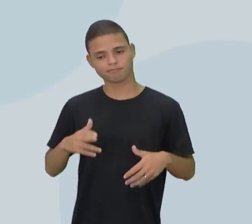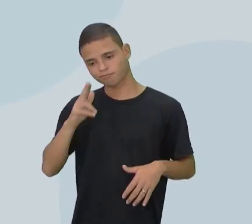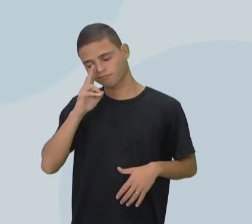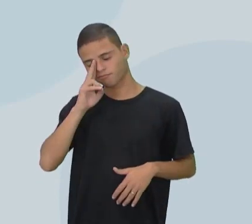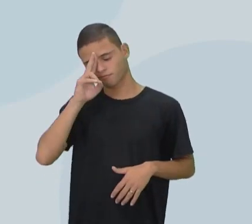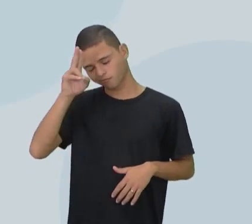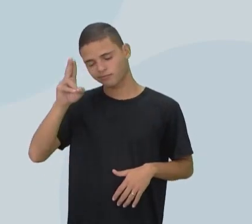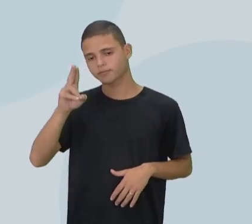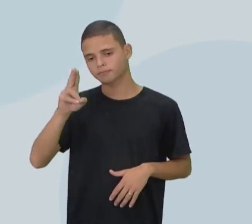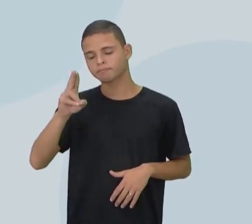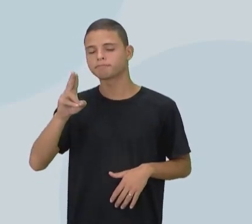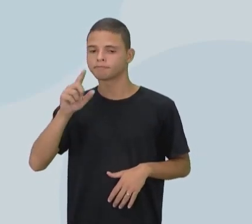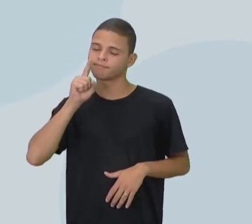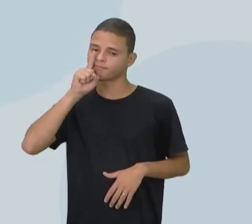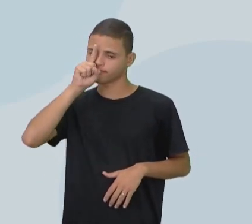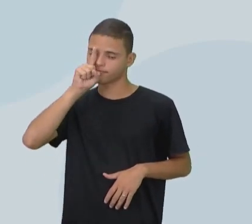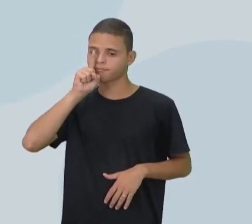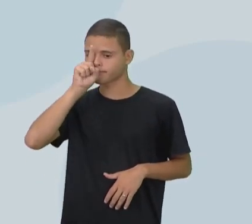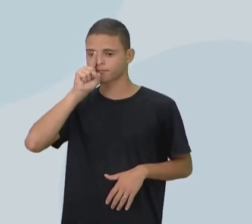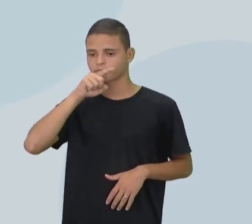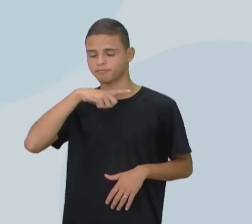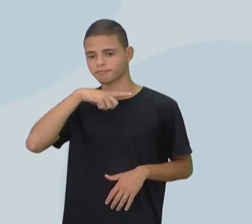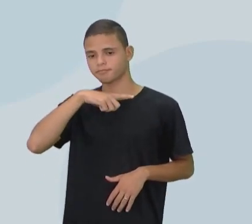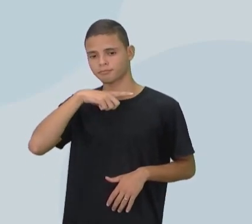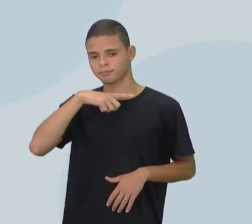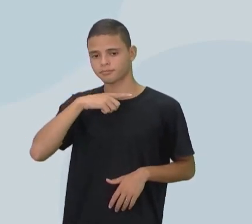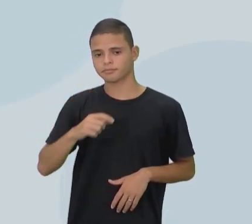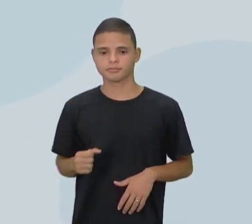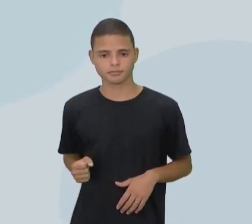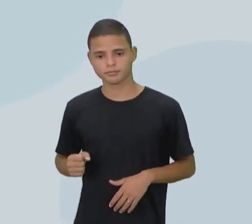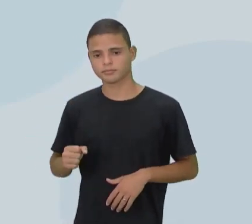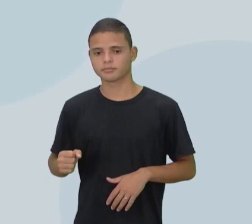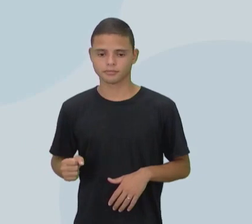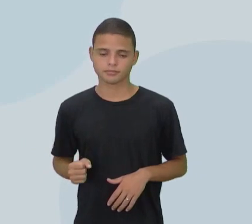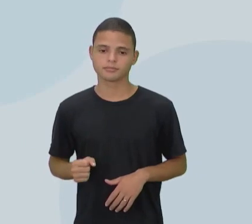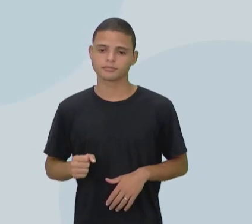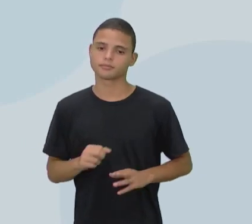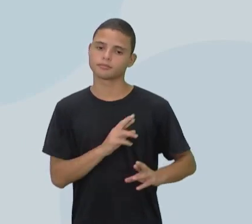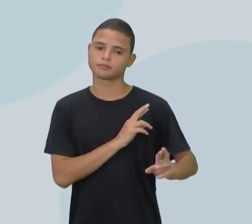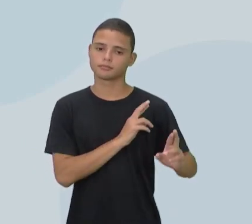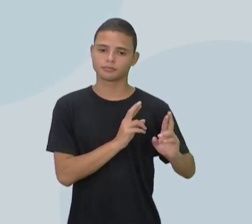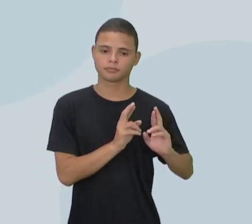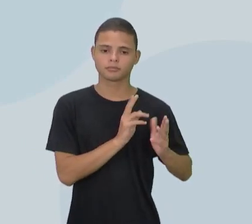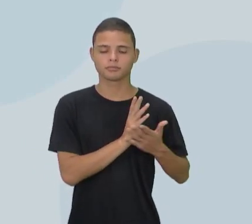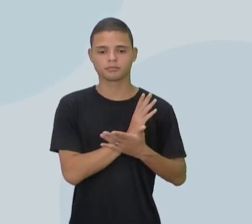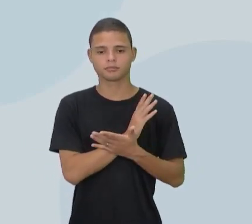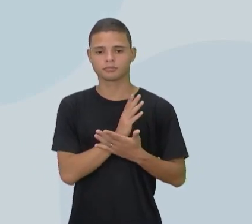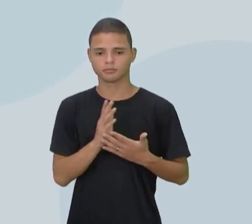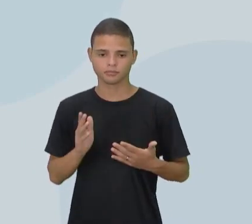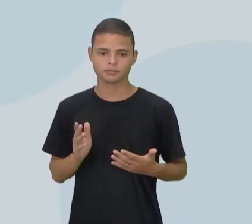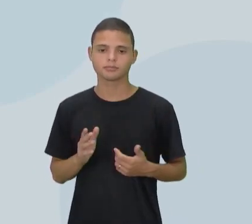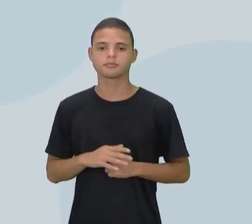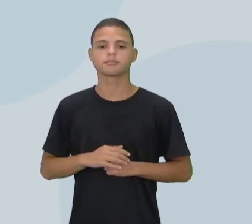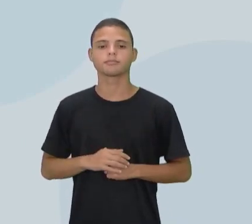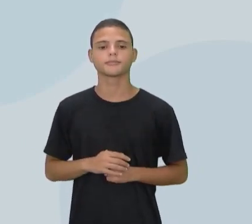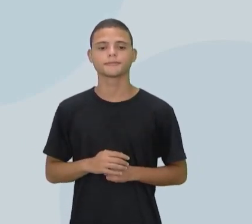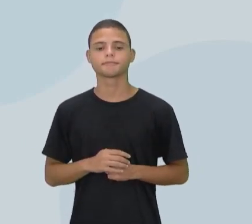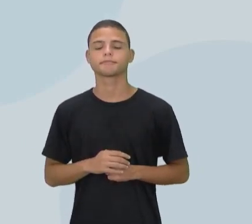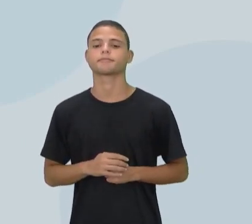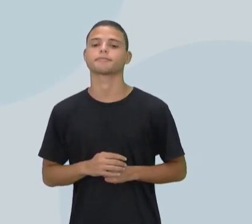mais grave, e está, então, o câncer de pulmão, em algumas situações, está